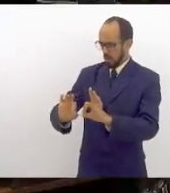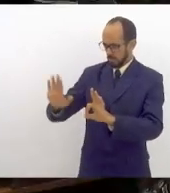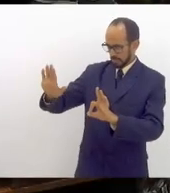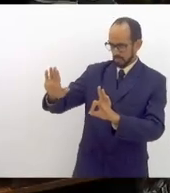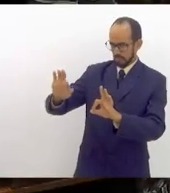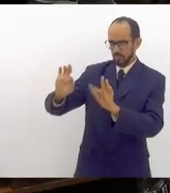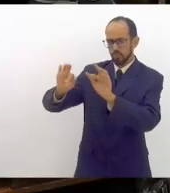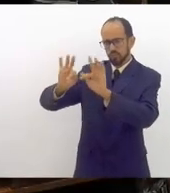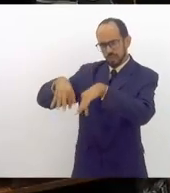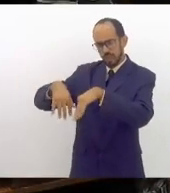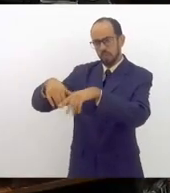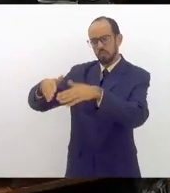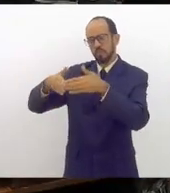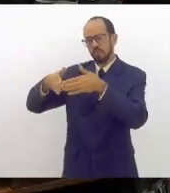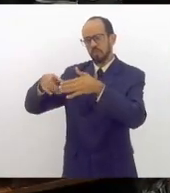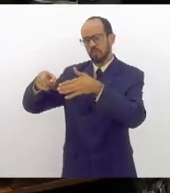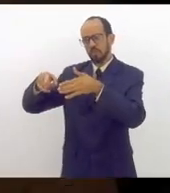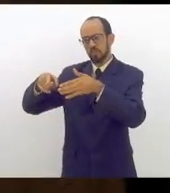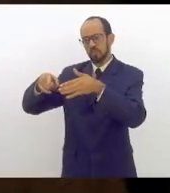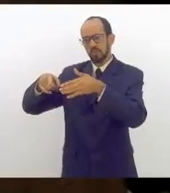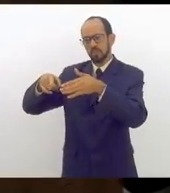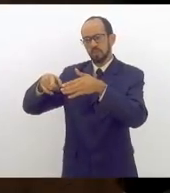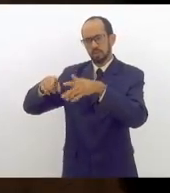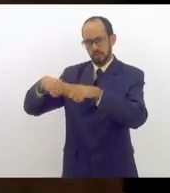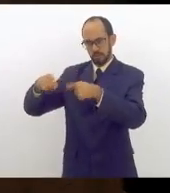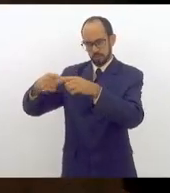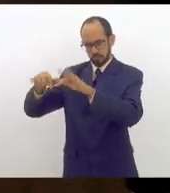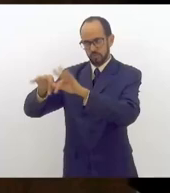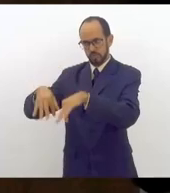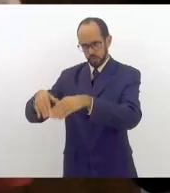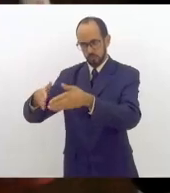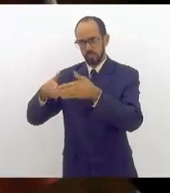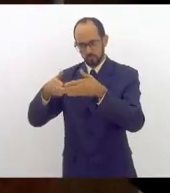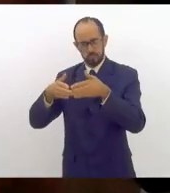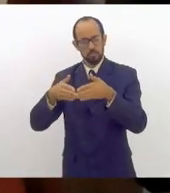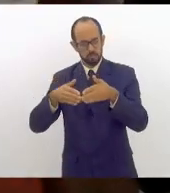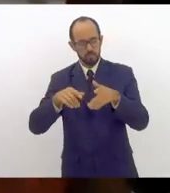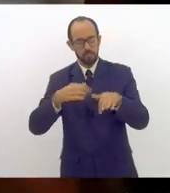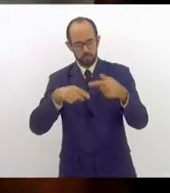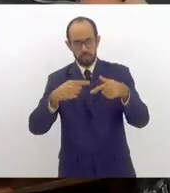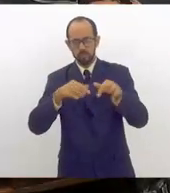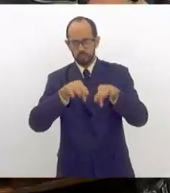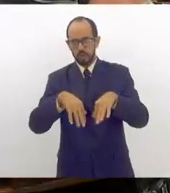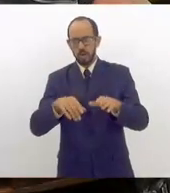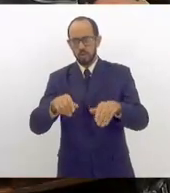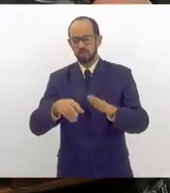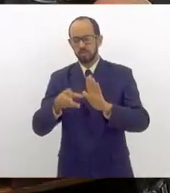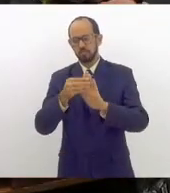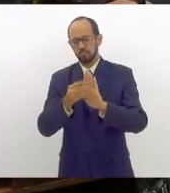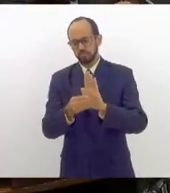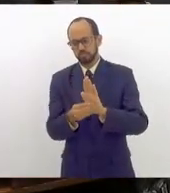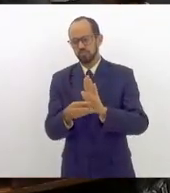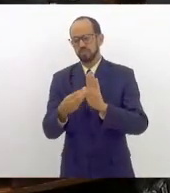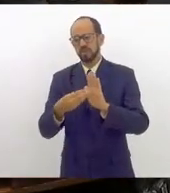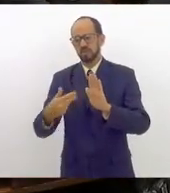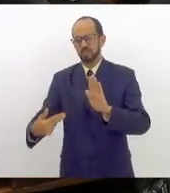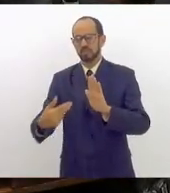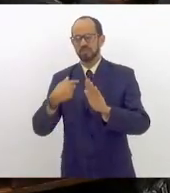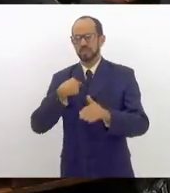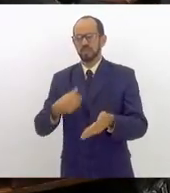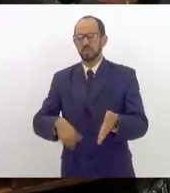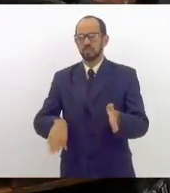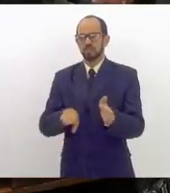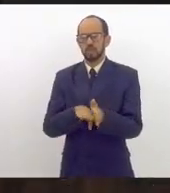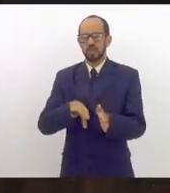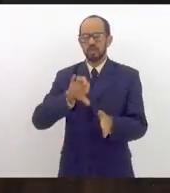por favor. Ao final. Só porque tem ao uma... Ao final, por favor. Tá bom. Por favor, a pauta ainda está extensa. Meu gabinete, eu cheguei 9, está lotado